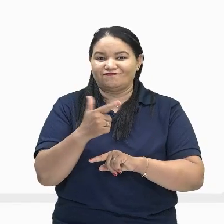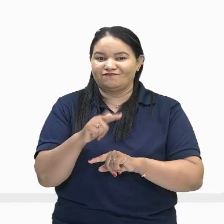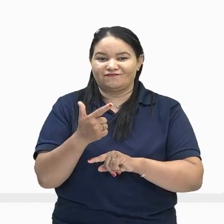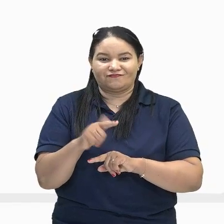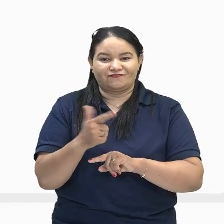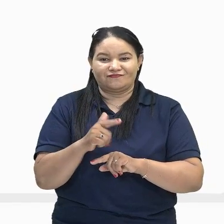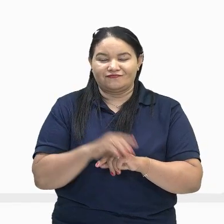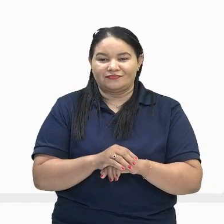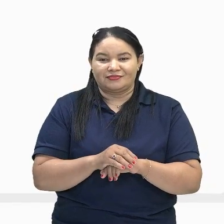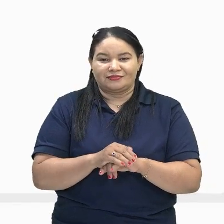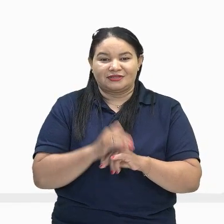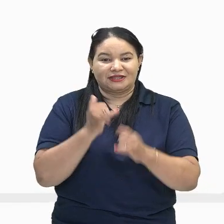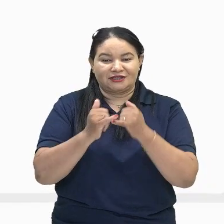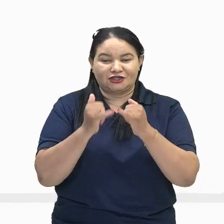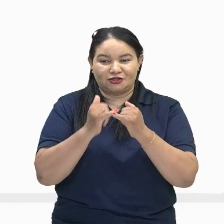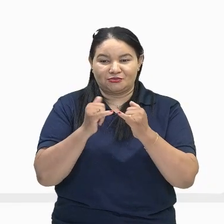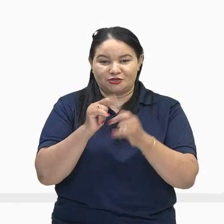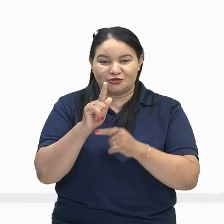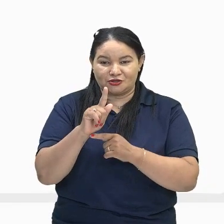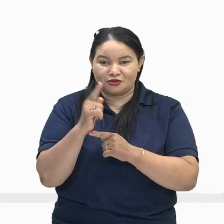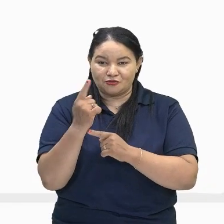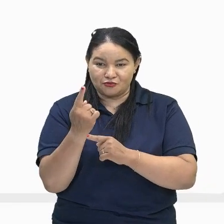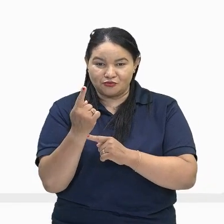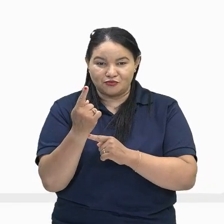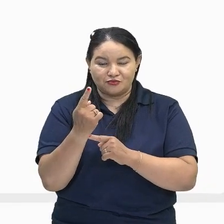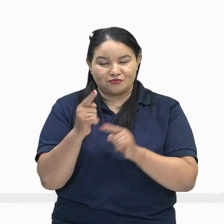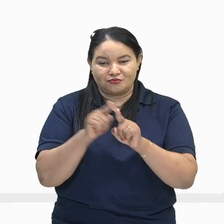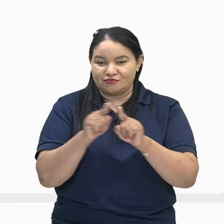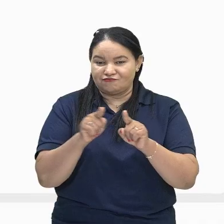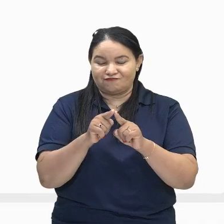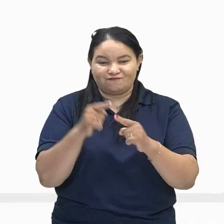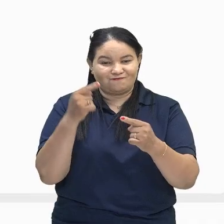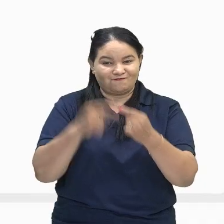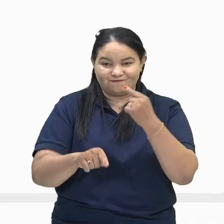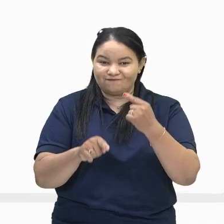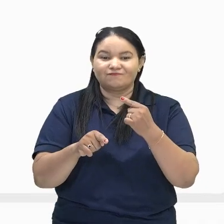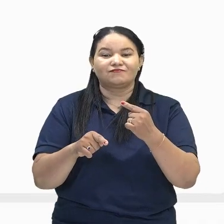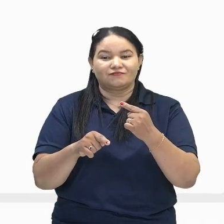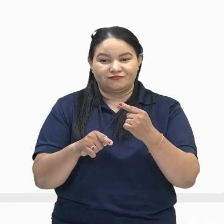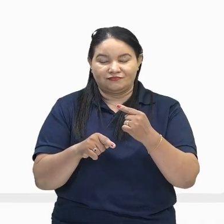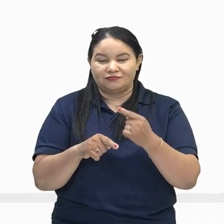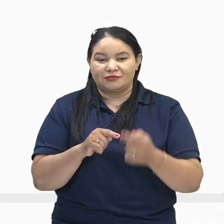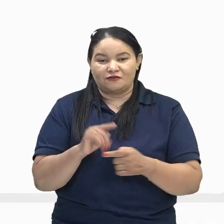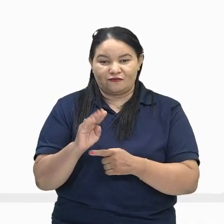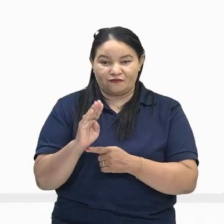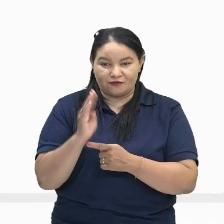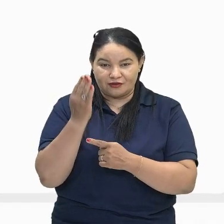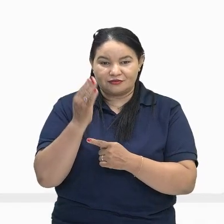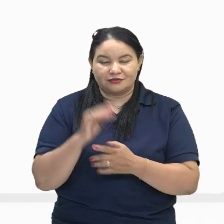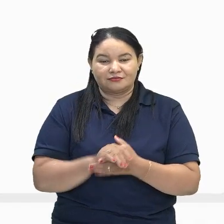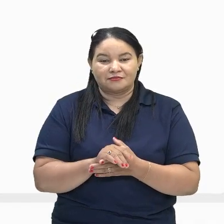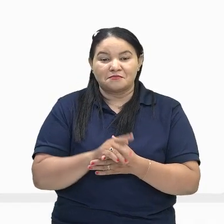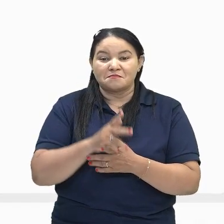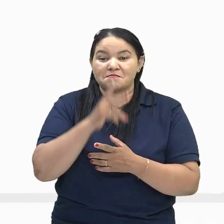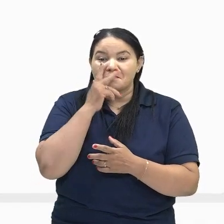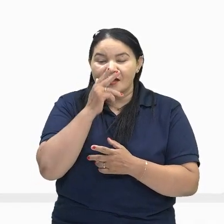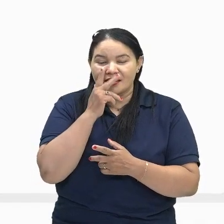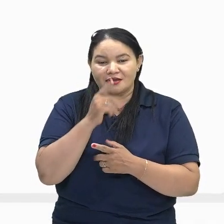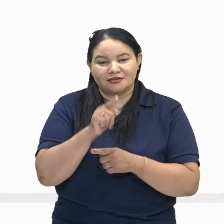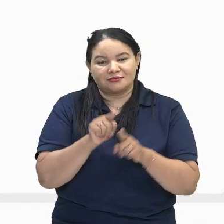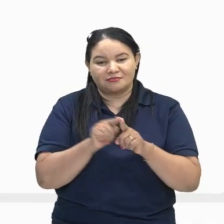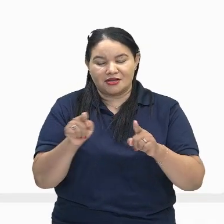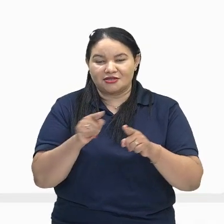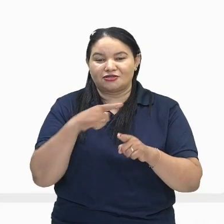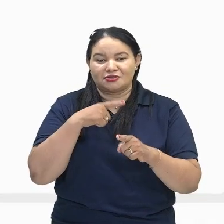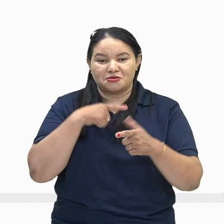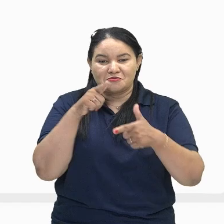que imita outros sites mais sérios, como o G1. Observem que tenta se parecer com uma notícia séria, mas é cheia de